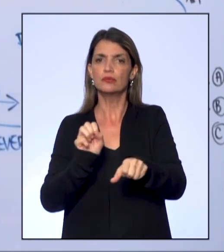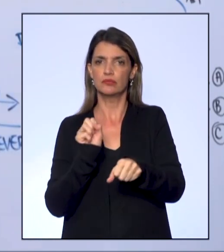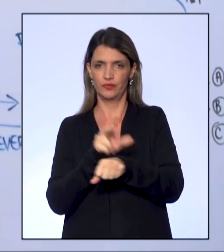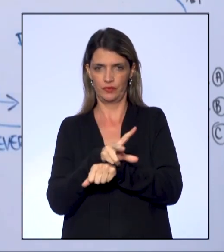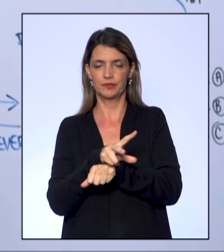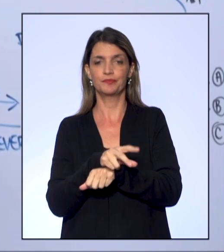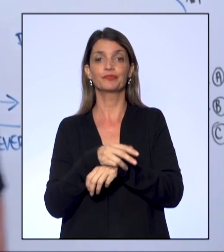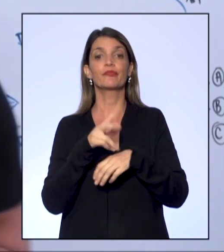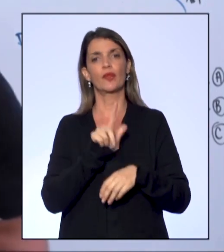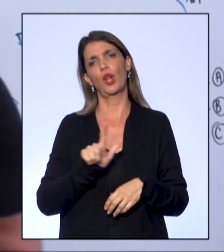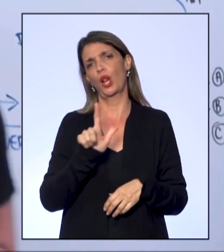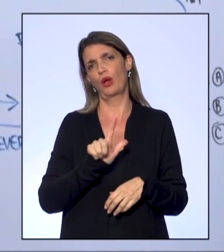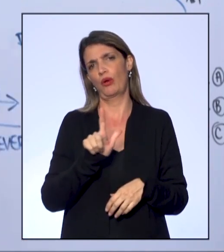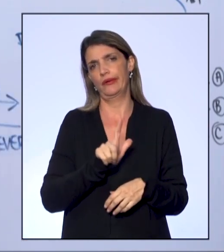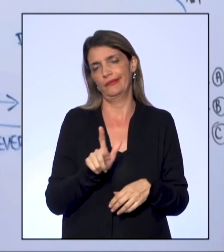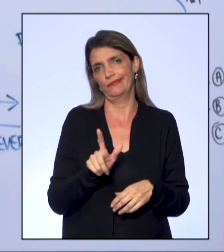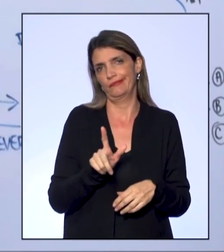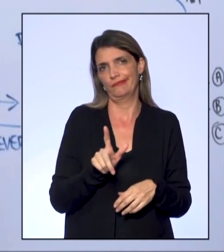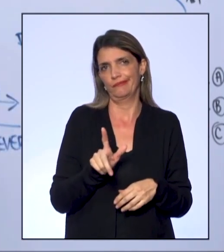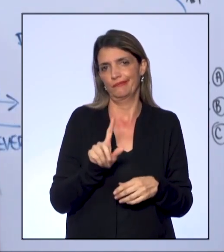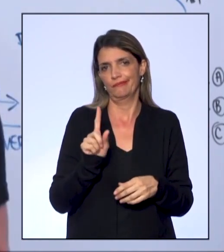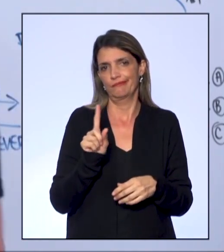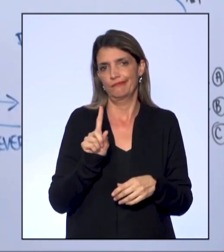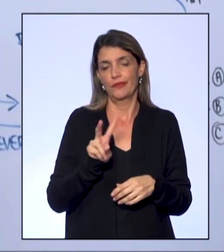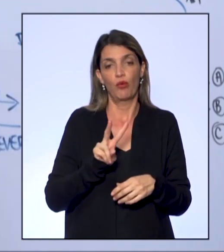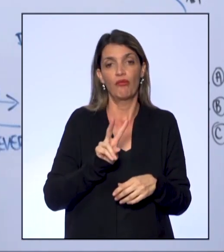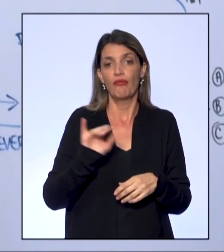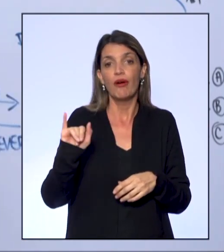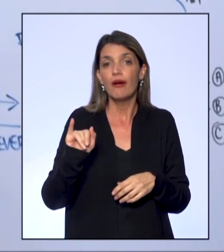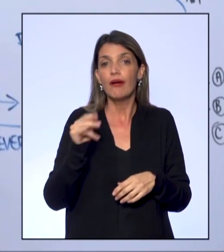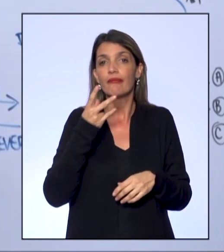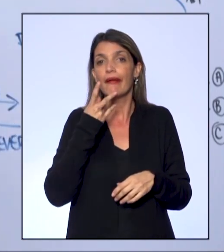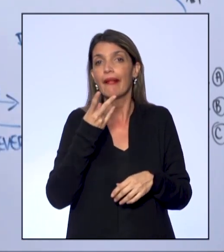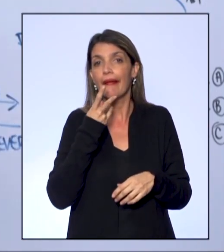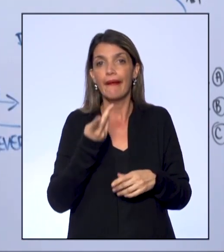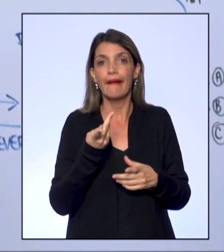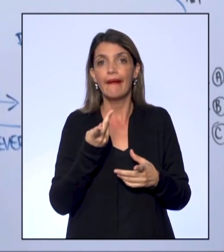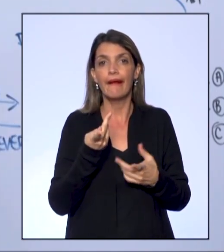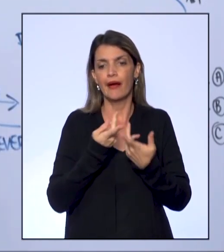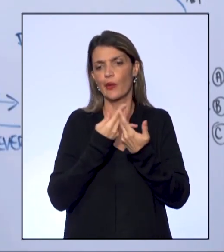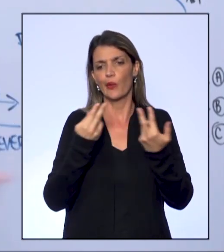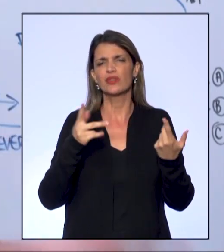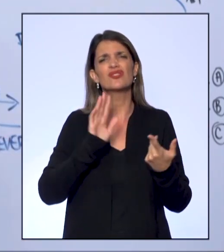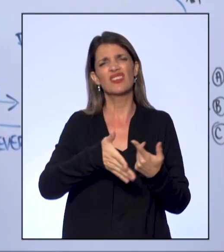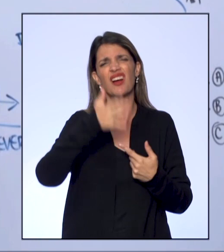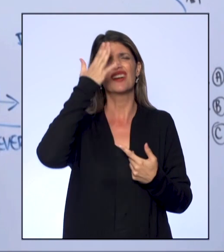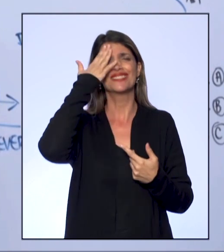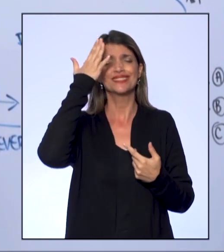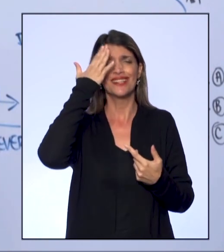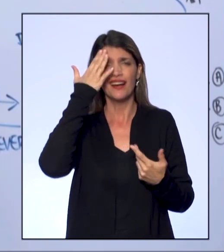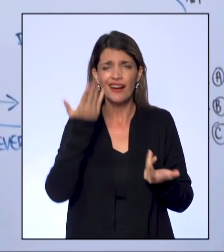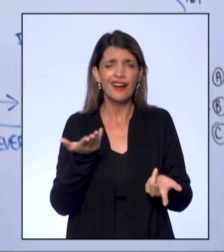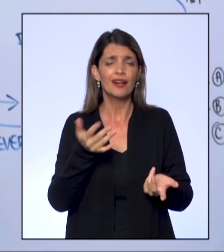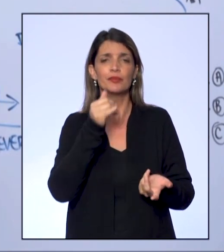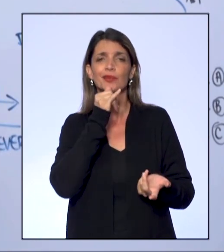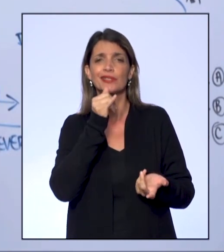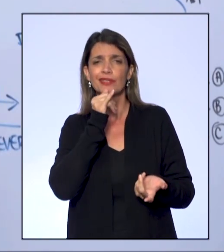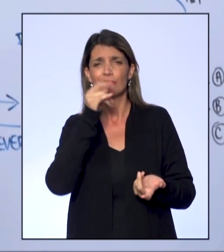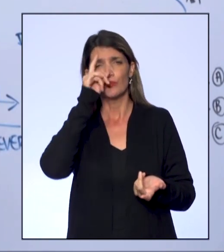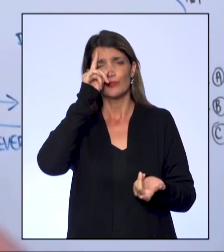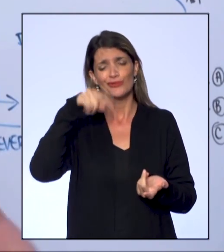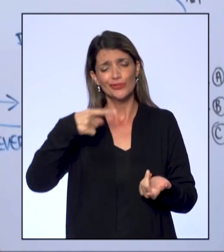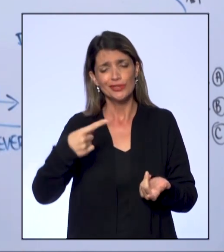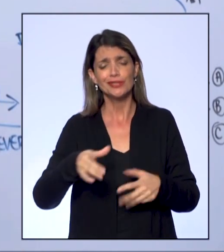É claro que a gente não vai atentar aqui para falar sobre coisas que vocês já sabem, vamos dizer assim, do dia a